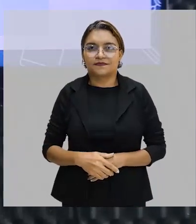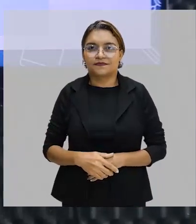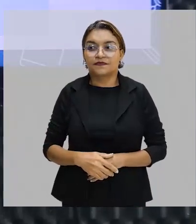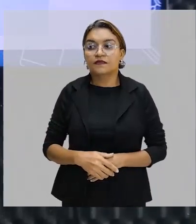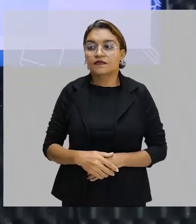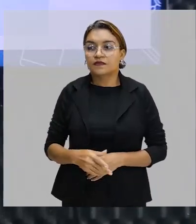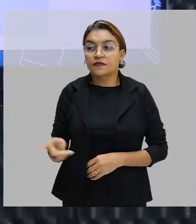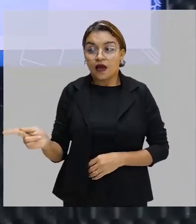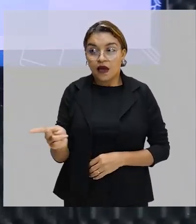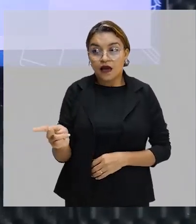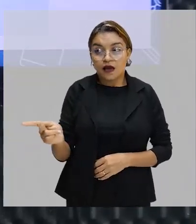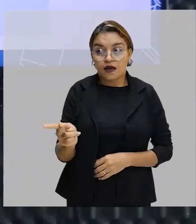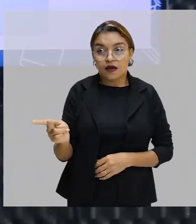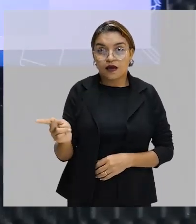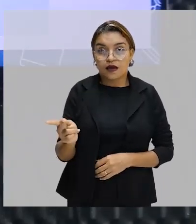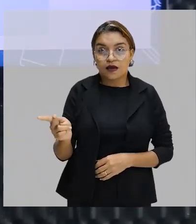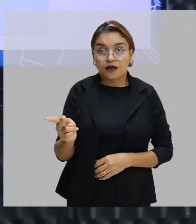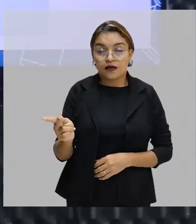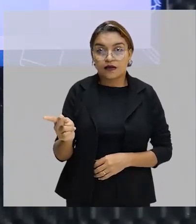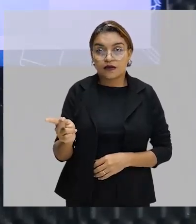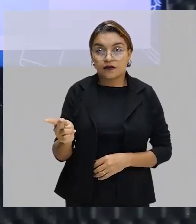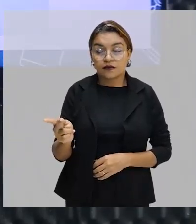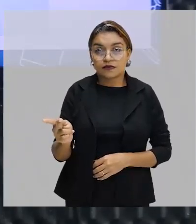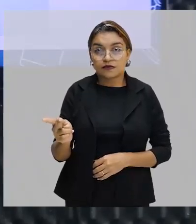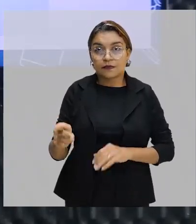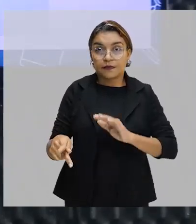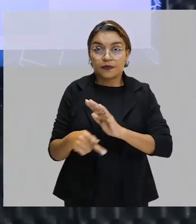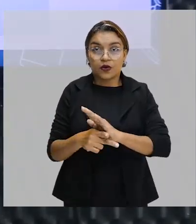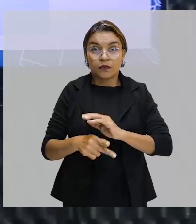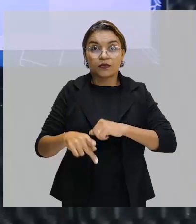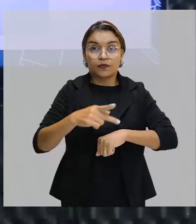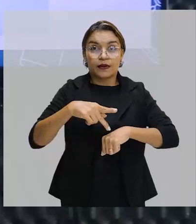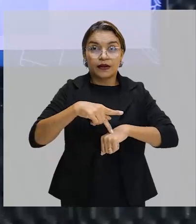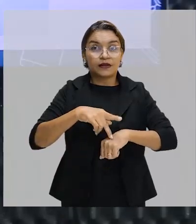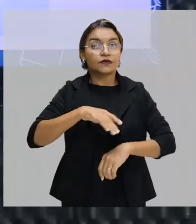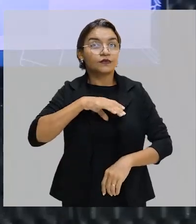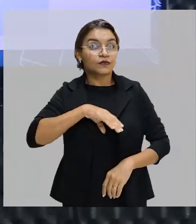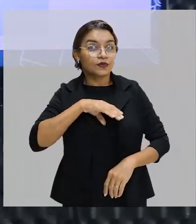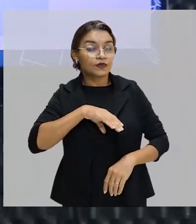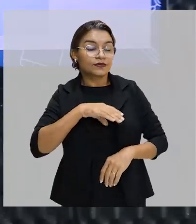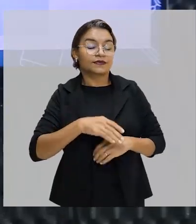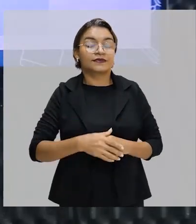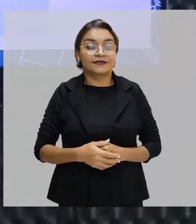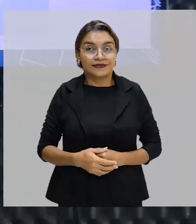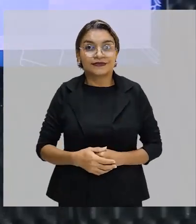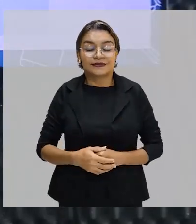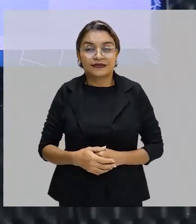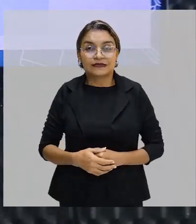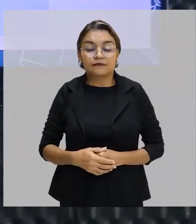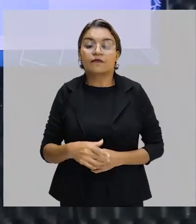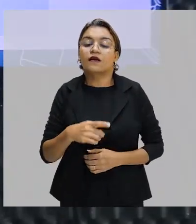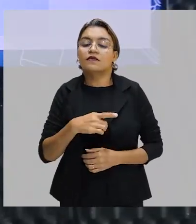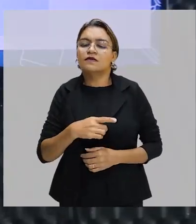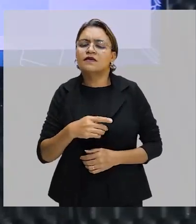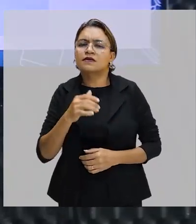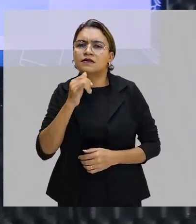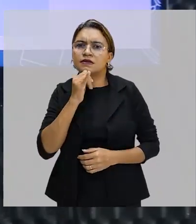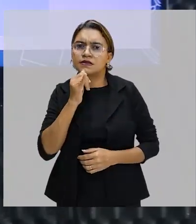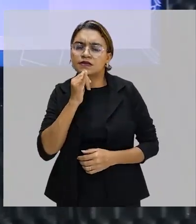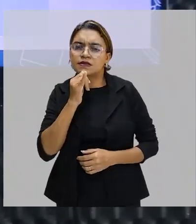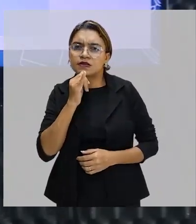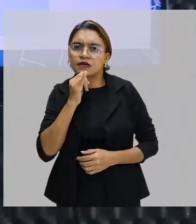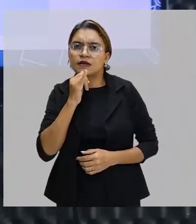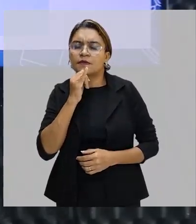Eles ou elas são portugueses ou portuguesas. Então, nesse caso, o que eu tenho? Exemplos